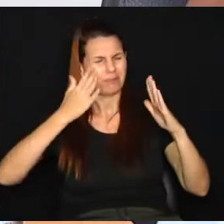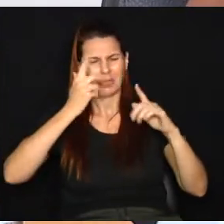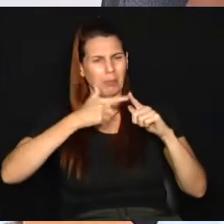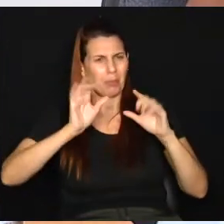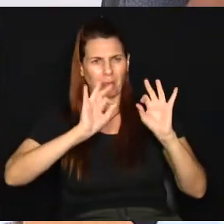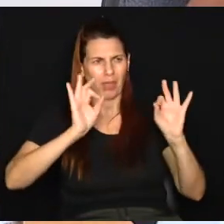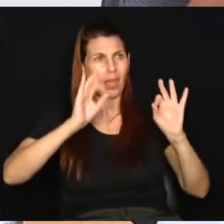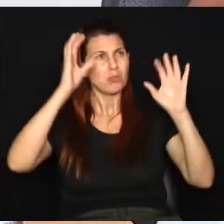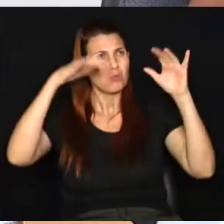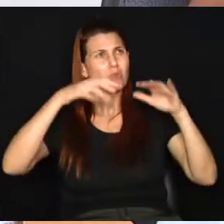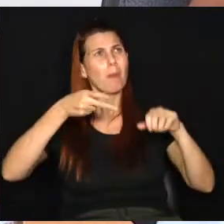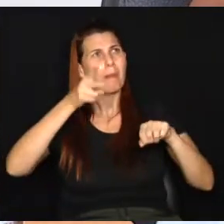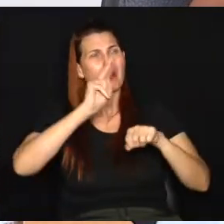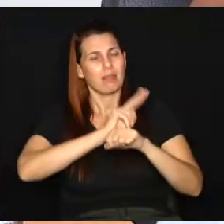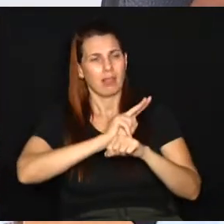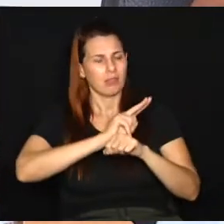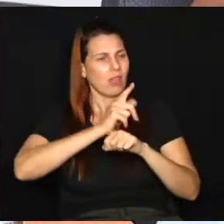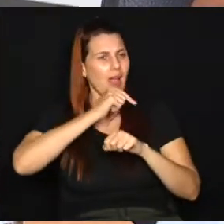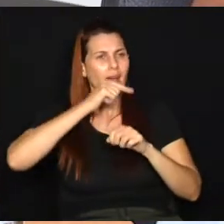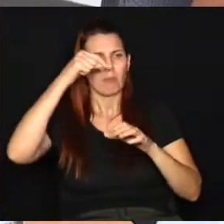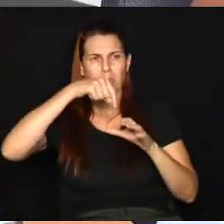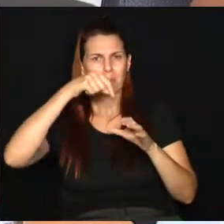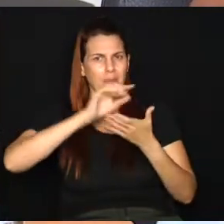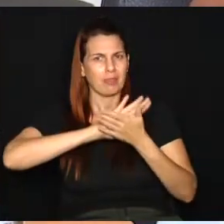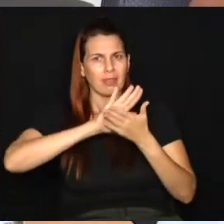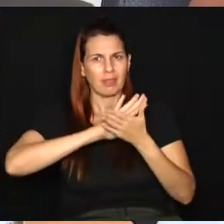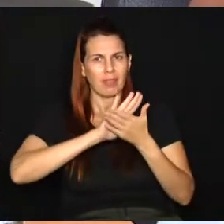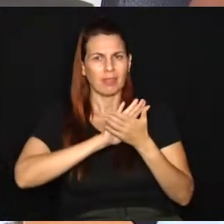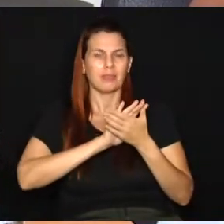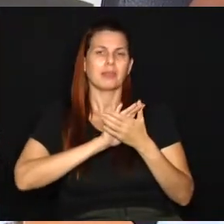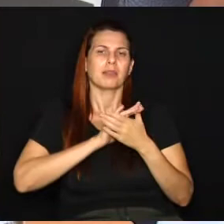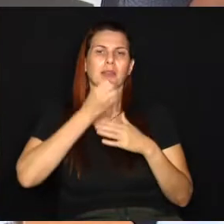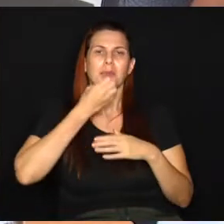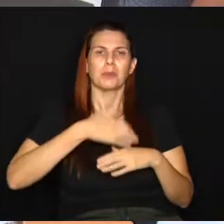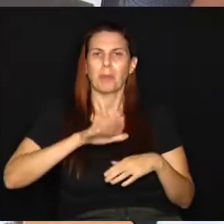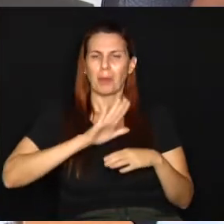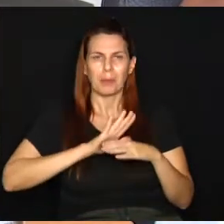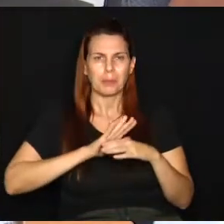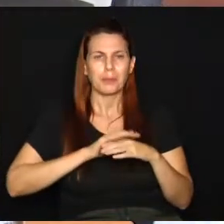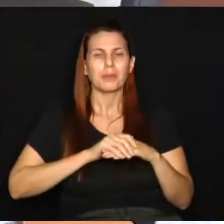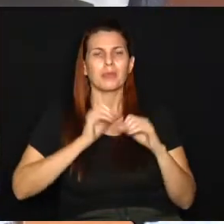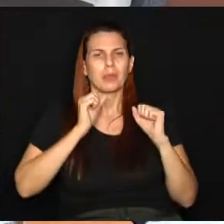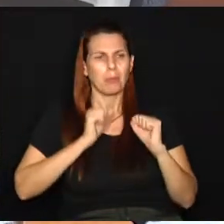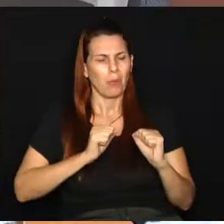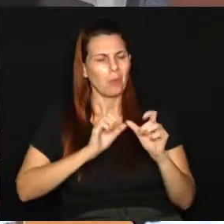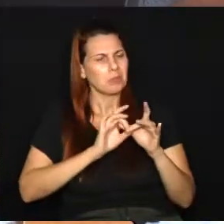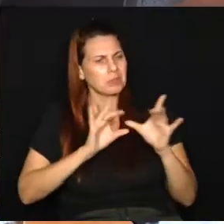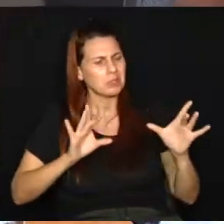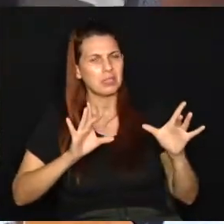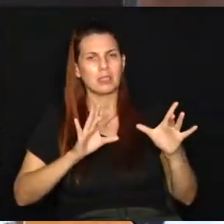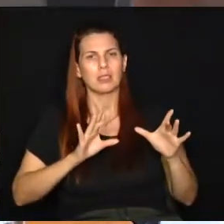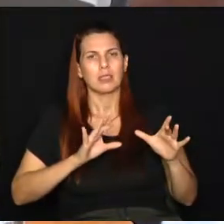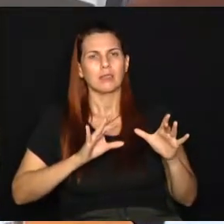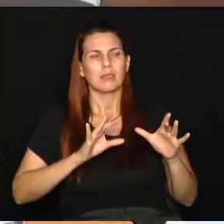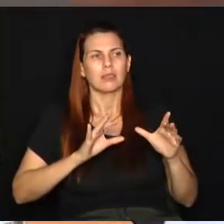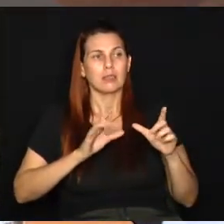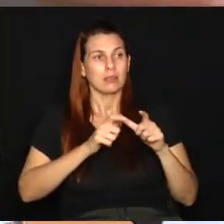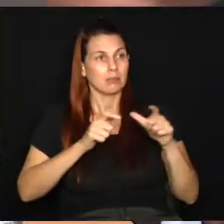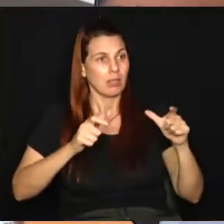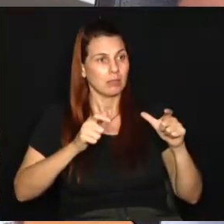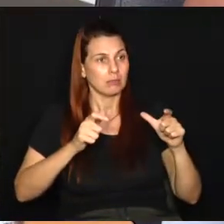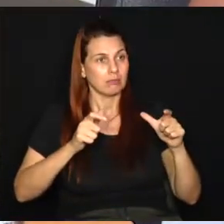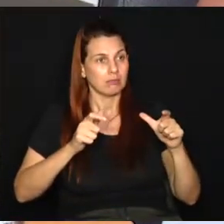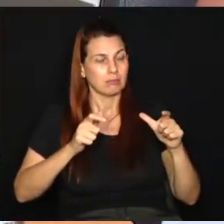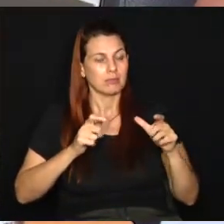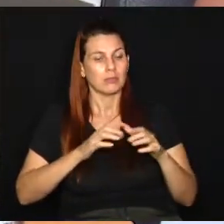de cima está para baixo, mas não está pingando água. Mas está tudo bem. Aí pode ir à vontade, o espaço é grande, dá para todo mundo. Vai